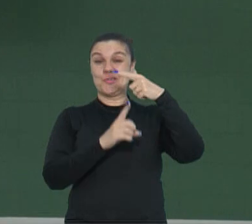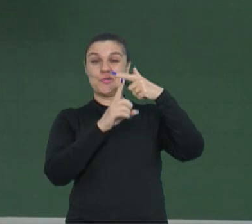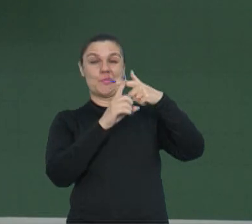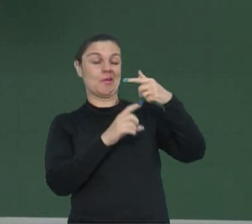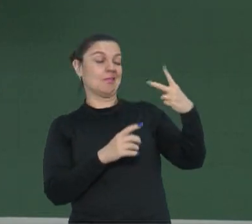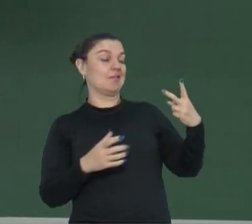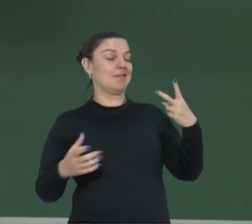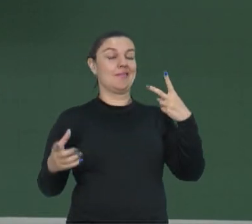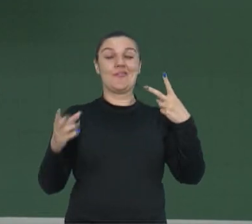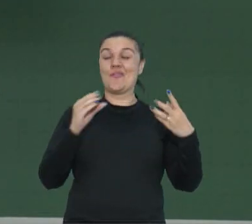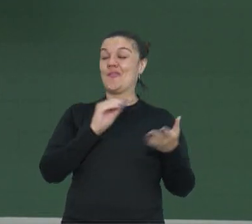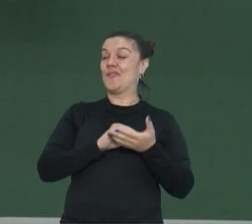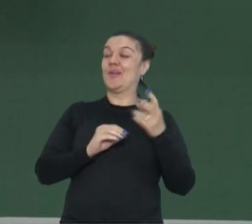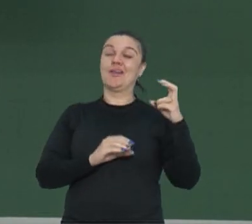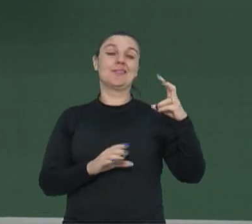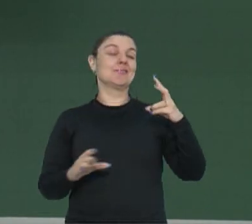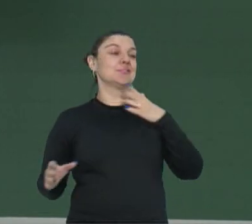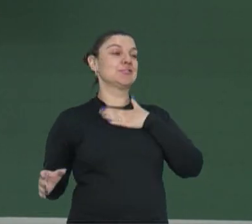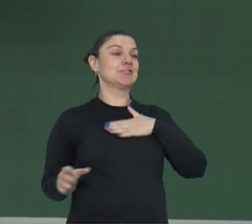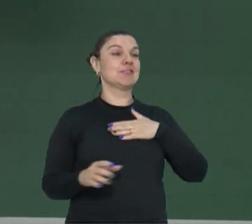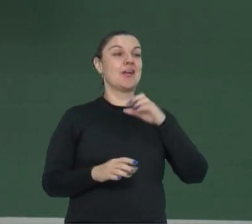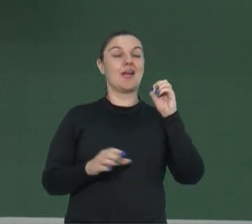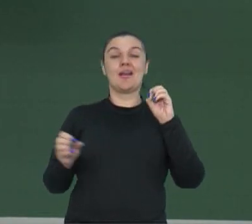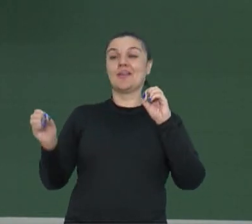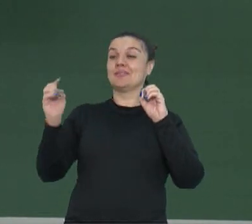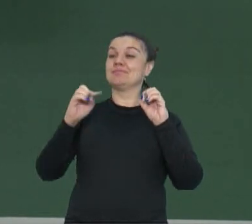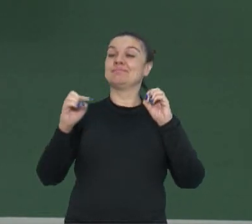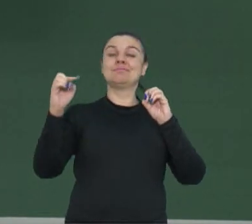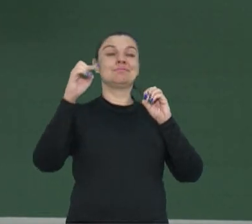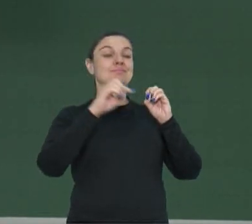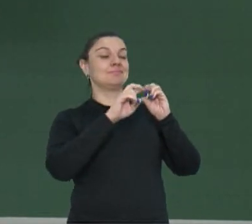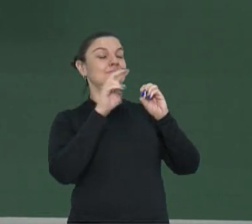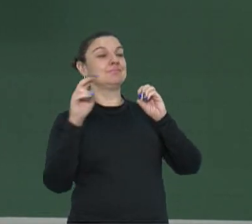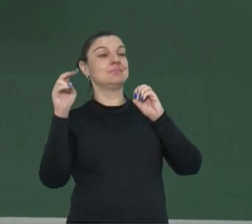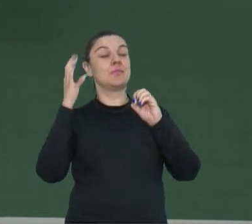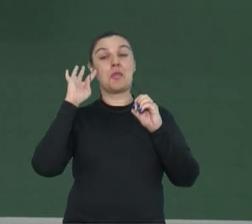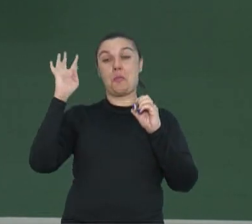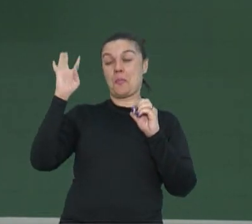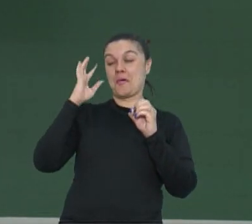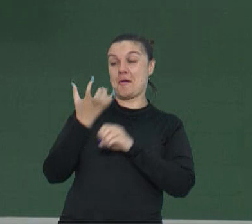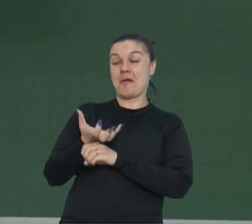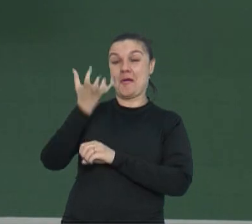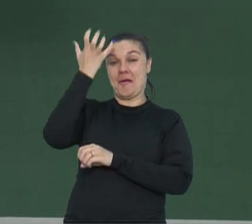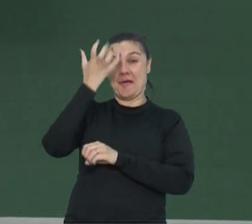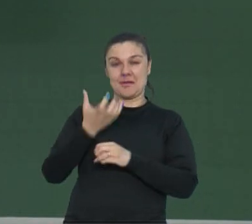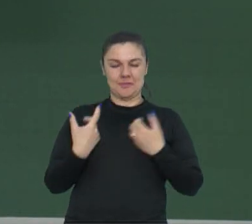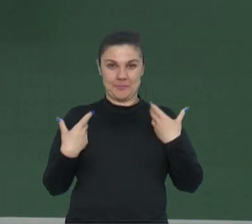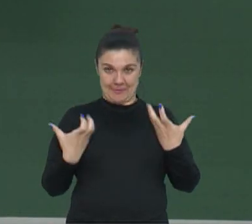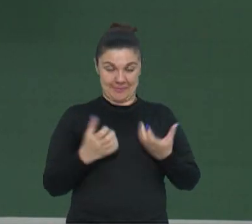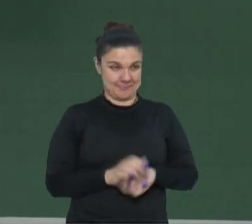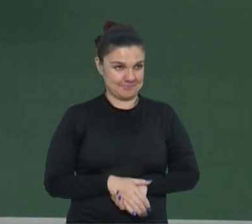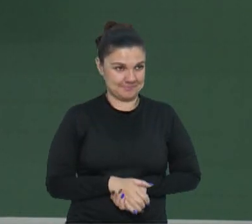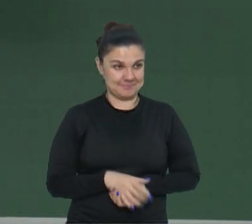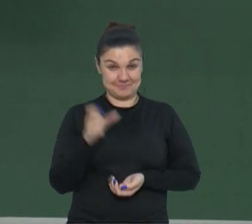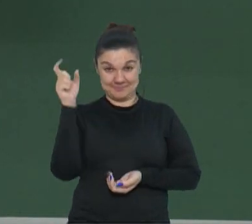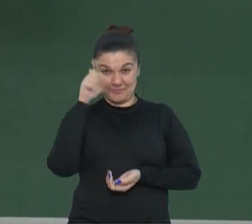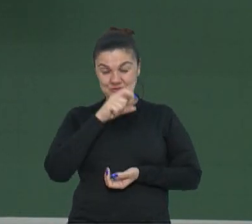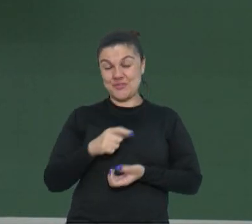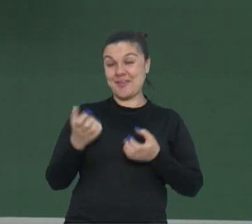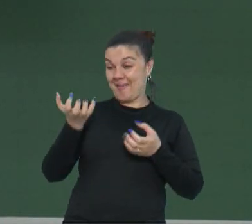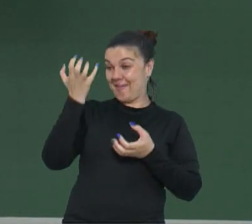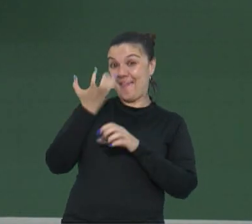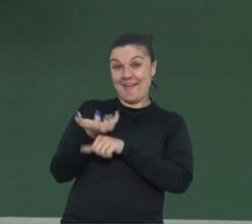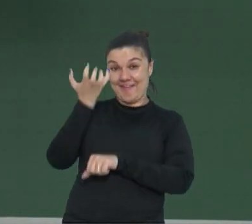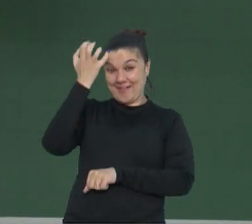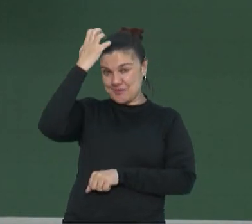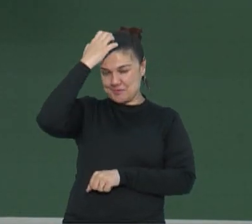ele se completar, ficar com a última camada repleta, fingir que é um gás nobre, como todo átomo quer, né? Fingir que é um gás nobre.